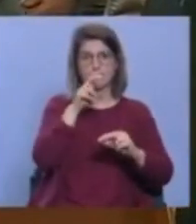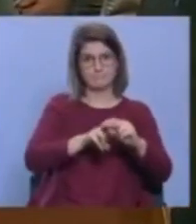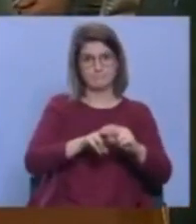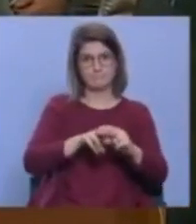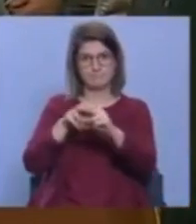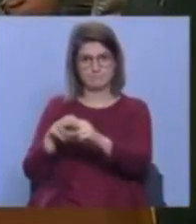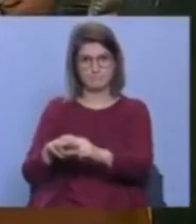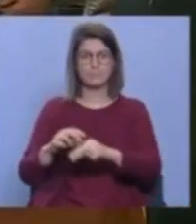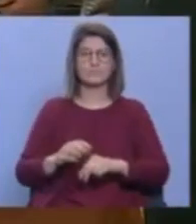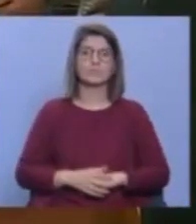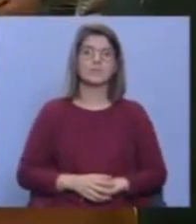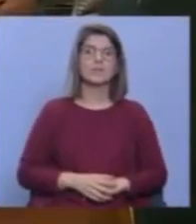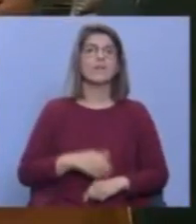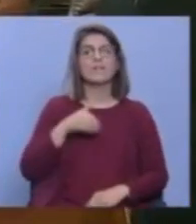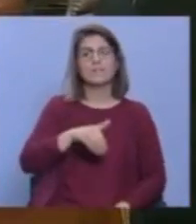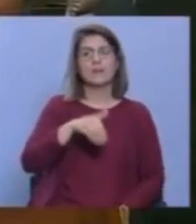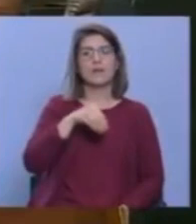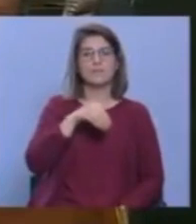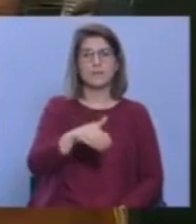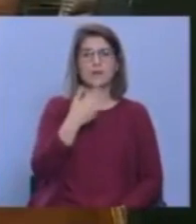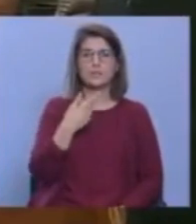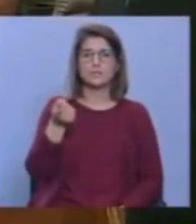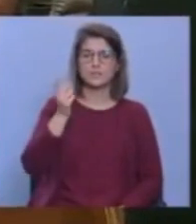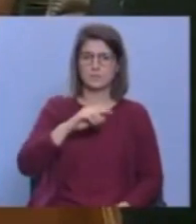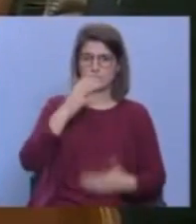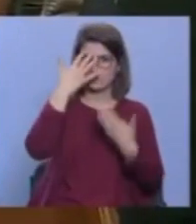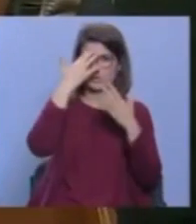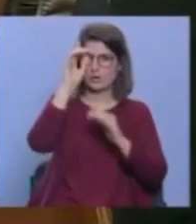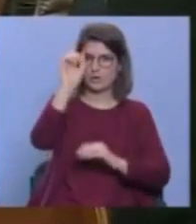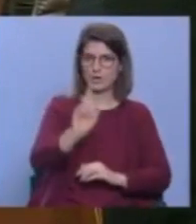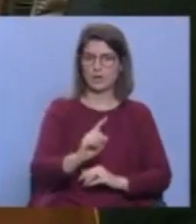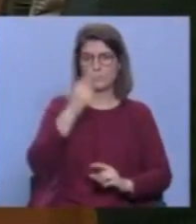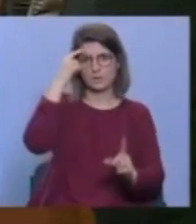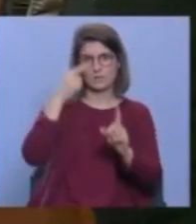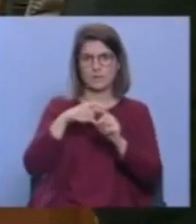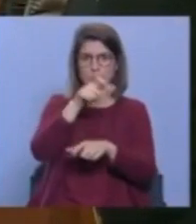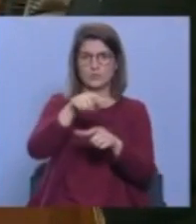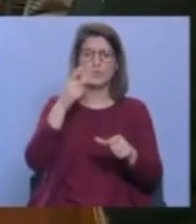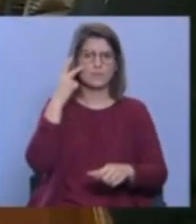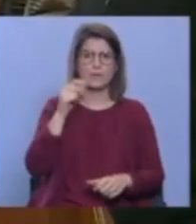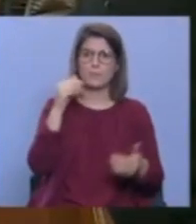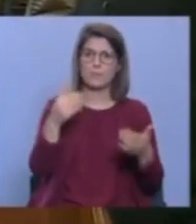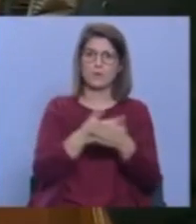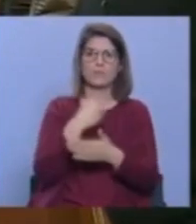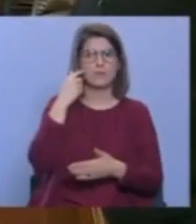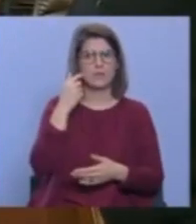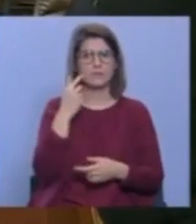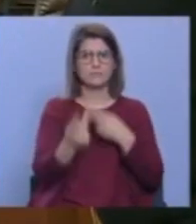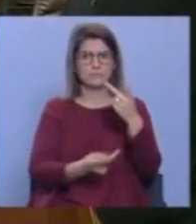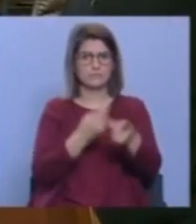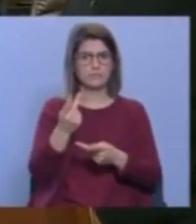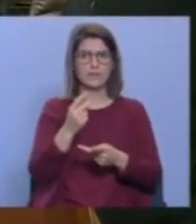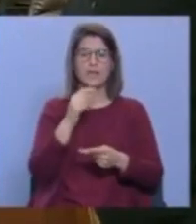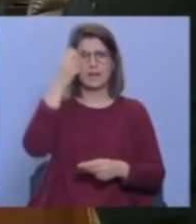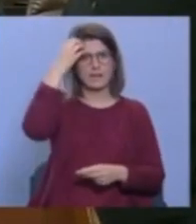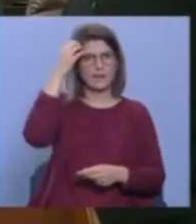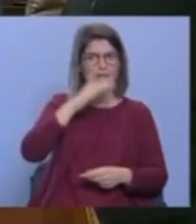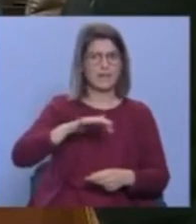do Pai. De novo há de vir em sua glória, para julgar os vivos e os mortos, e o seu reino não terá